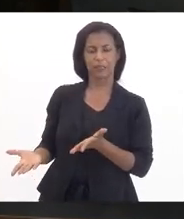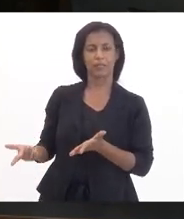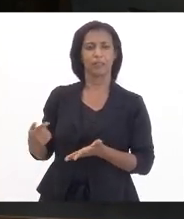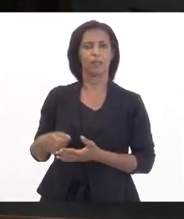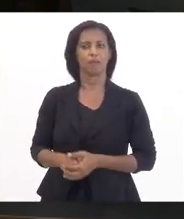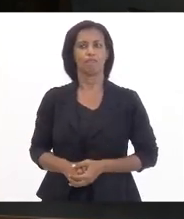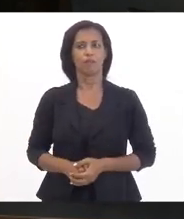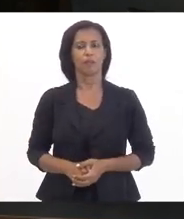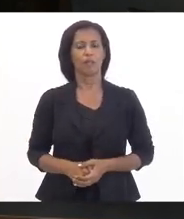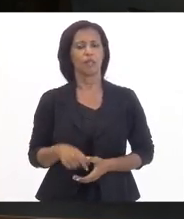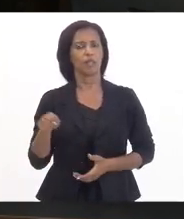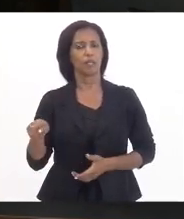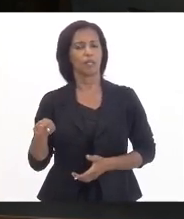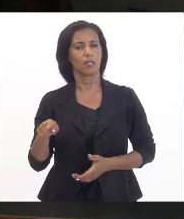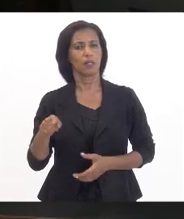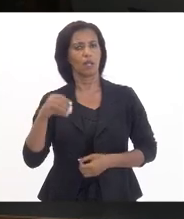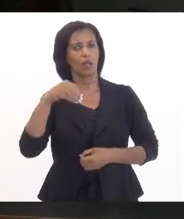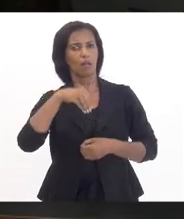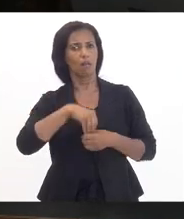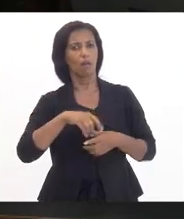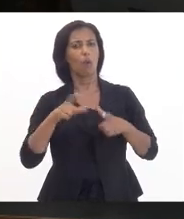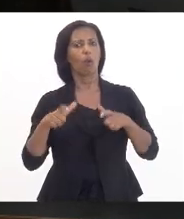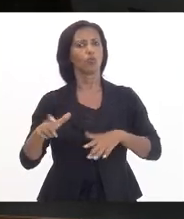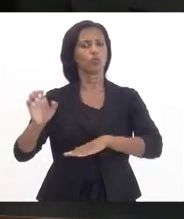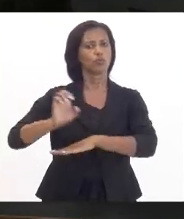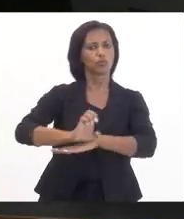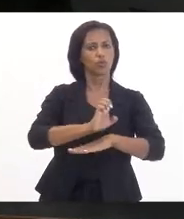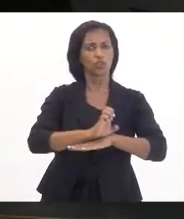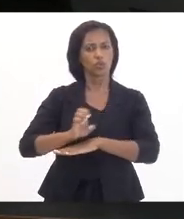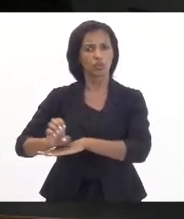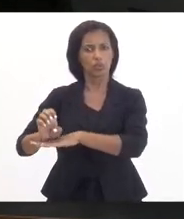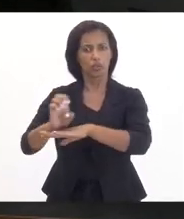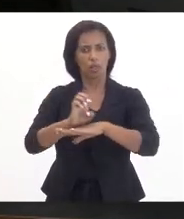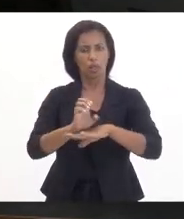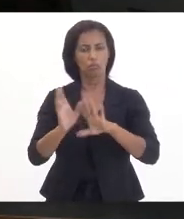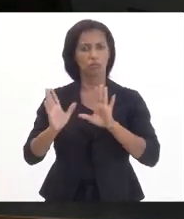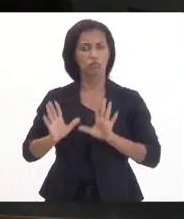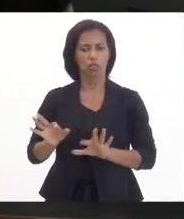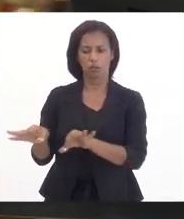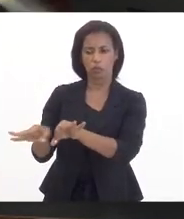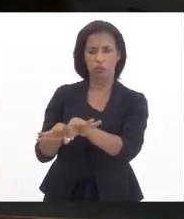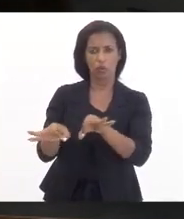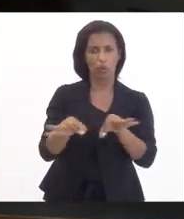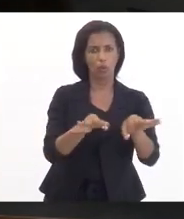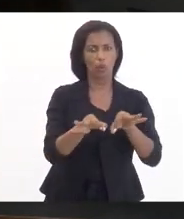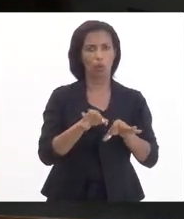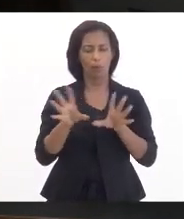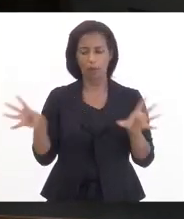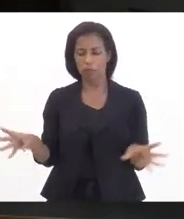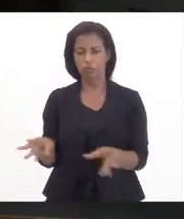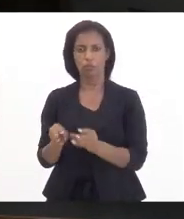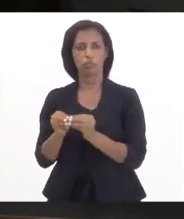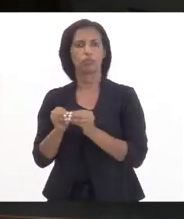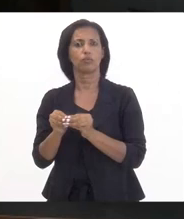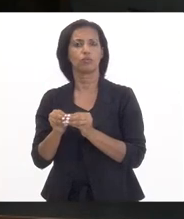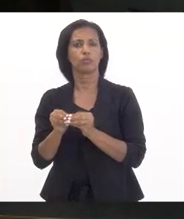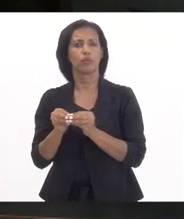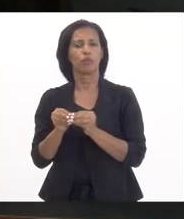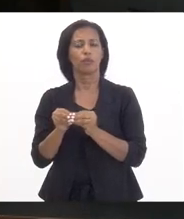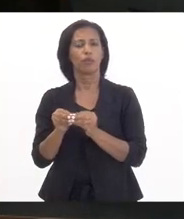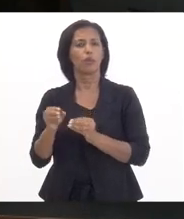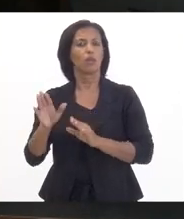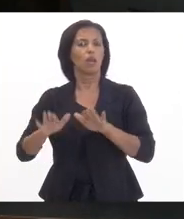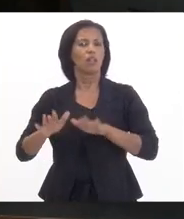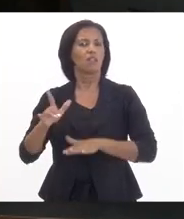no STF, onde os Estados já estão se organizando para juntar. Provavelmente